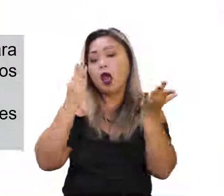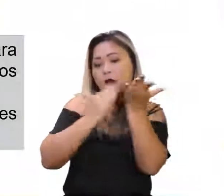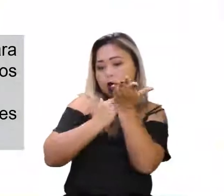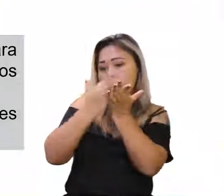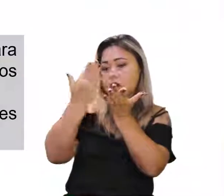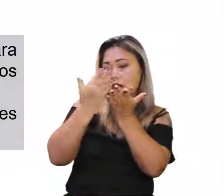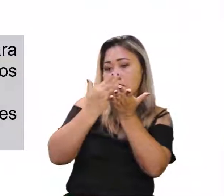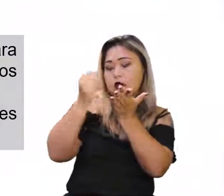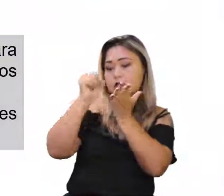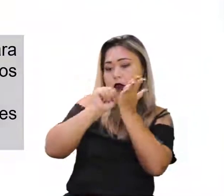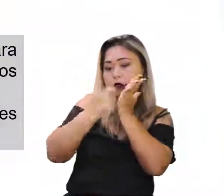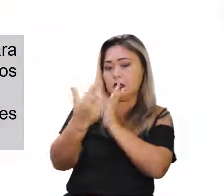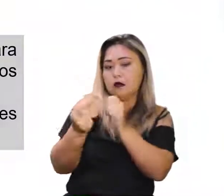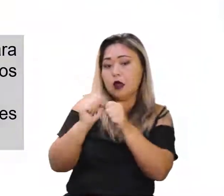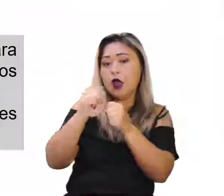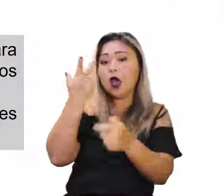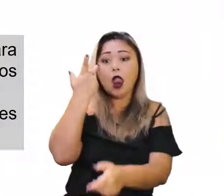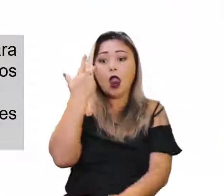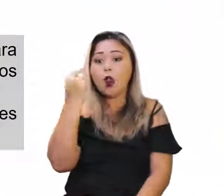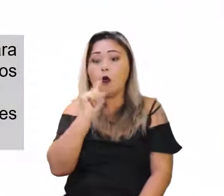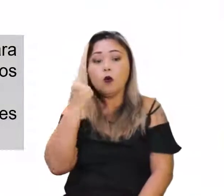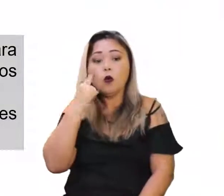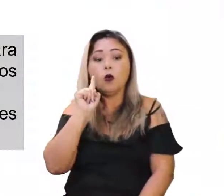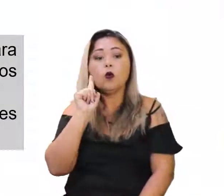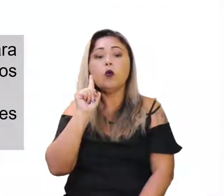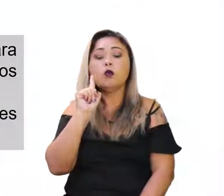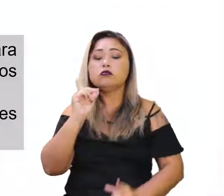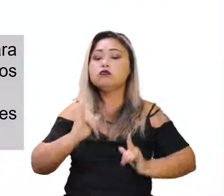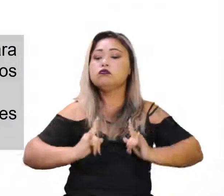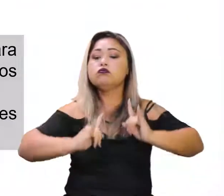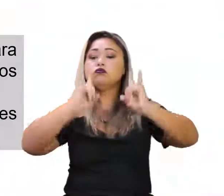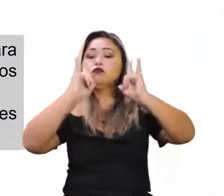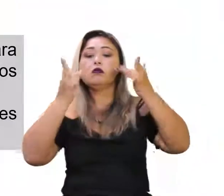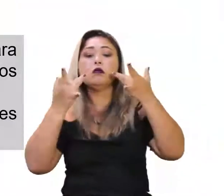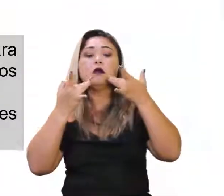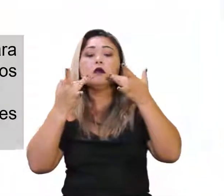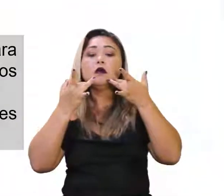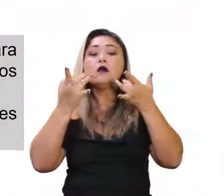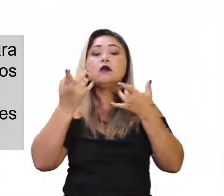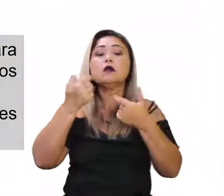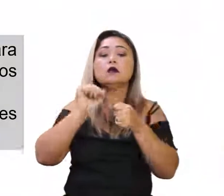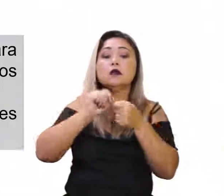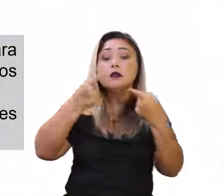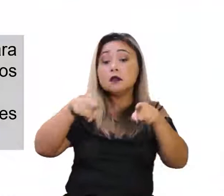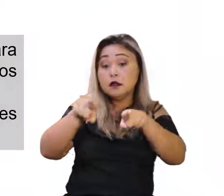século XX era comum edifício teatral, também utilizado como cinema.